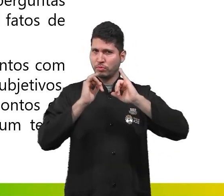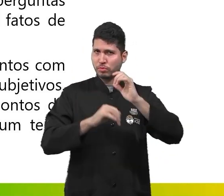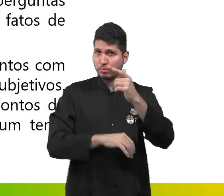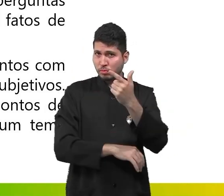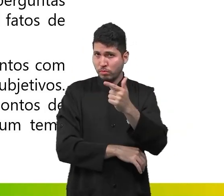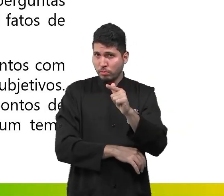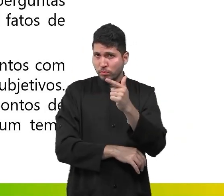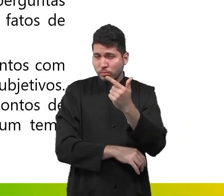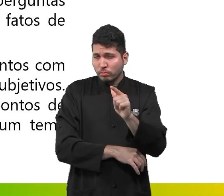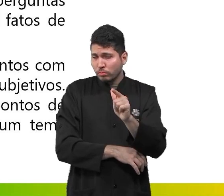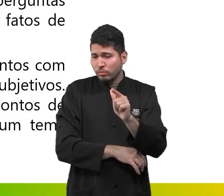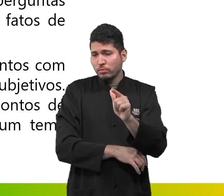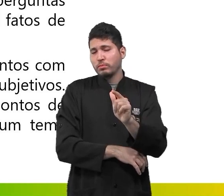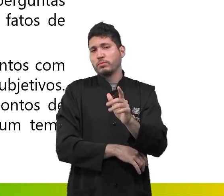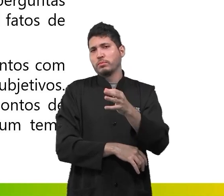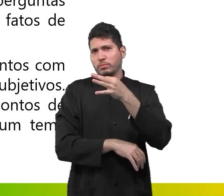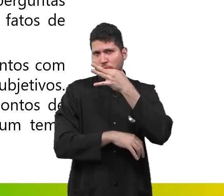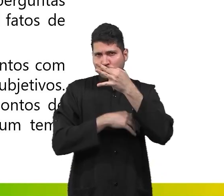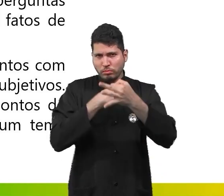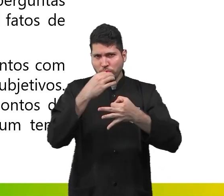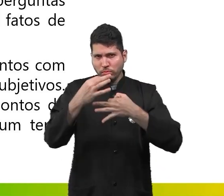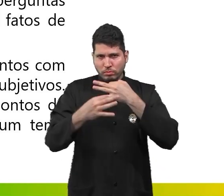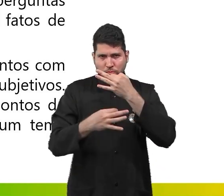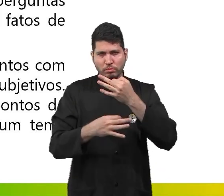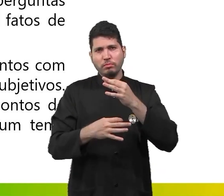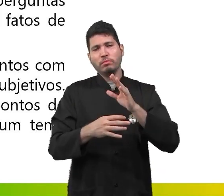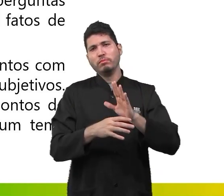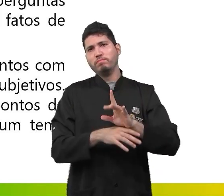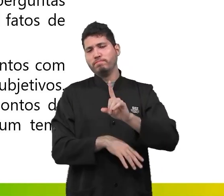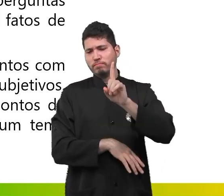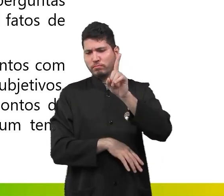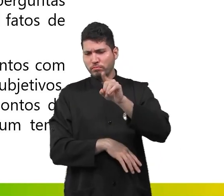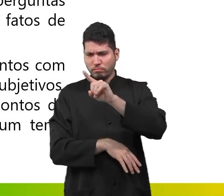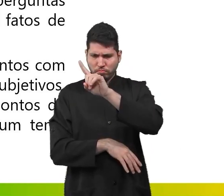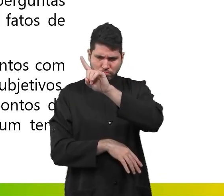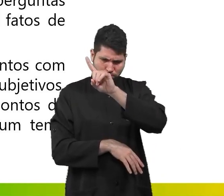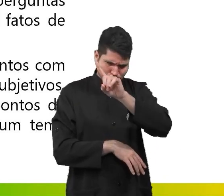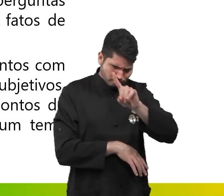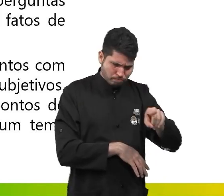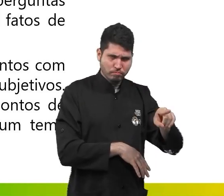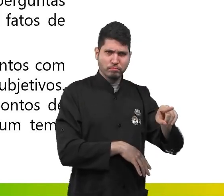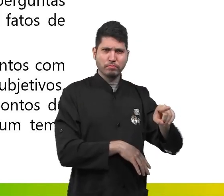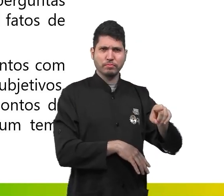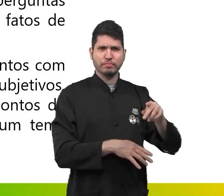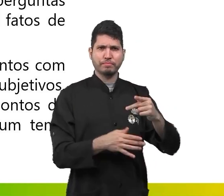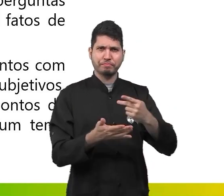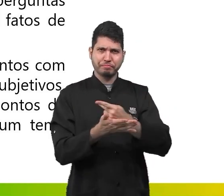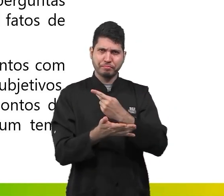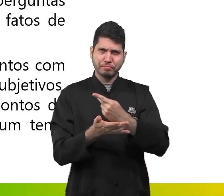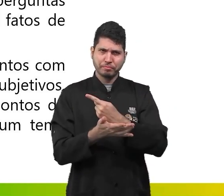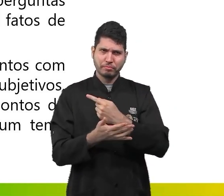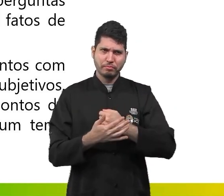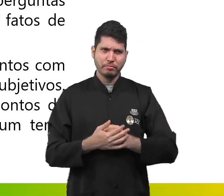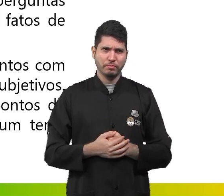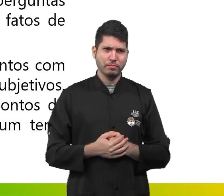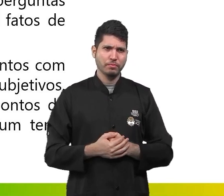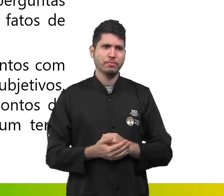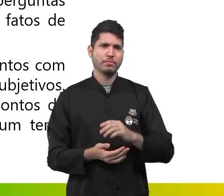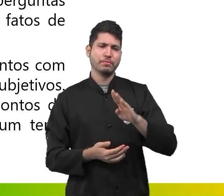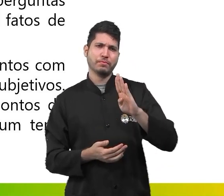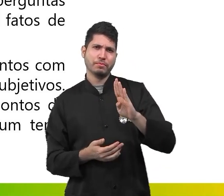Então, essa aqui, a gente já tira ela de banda aí, tira de escanteio. B, a notícia é uma